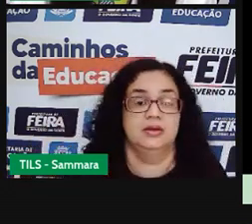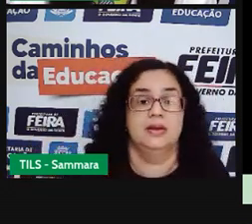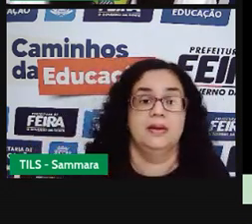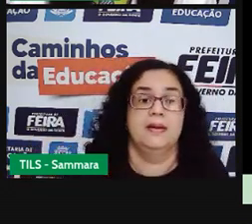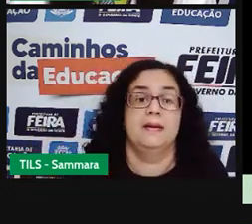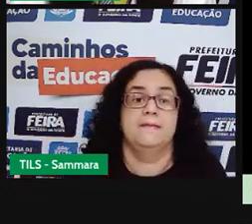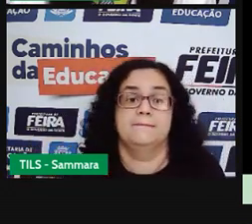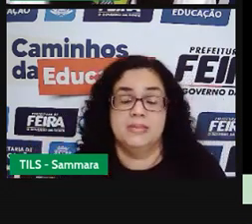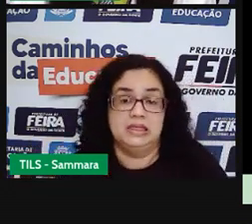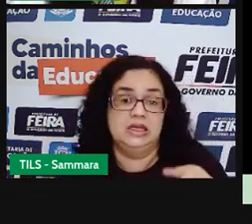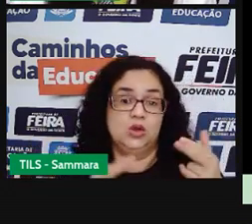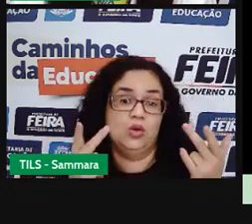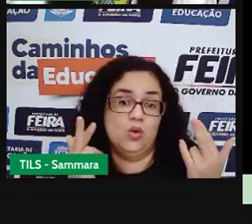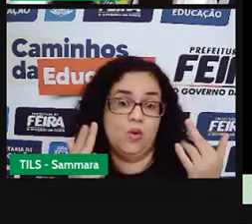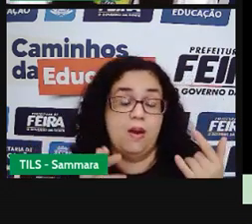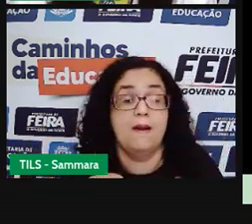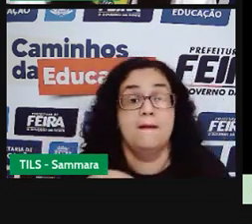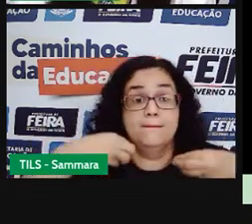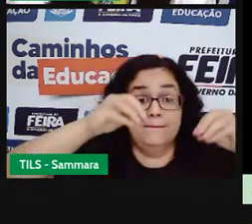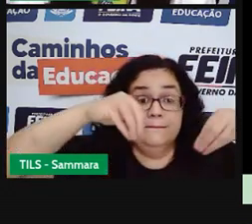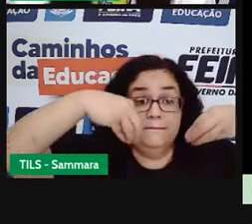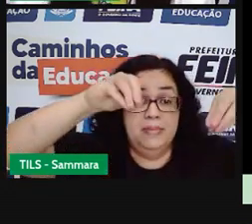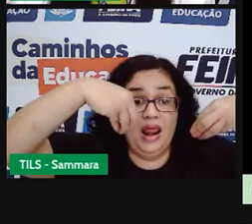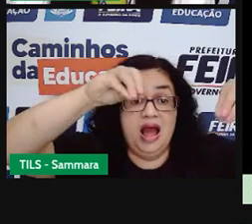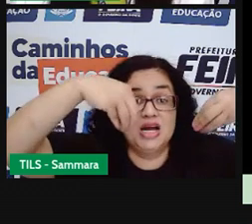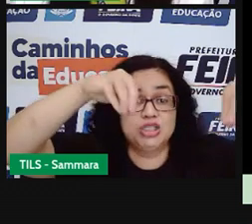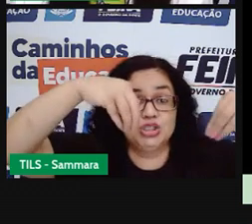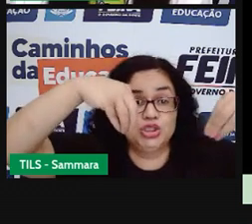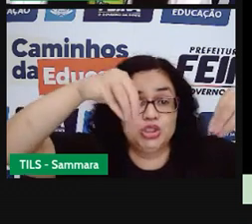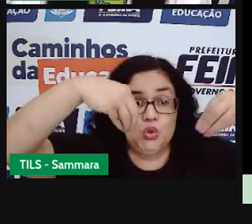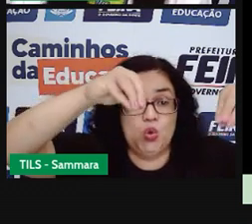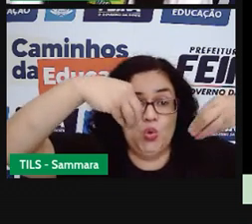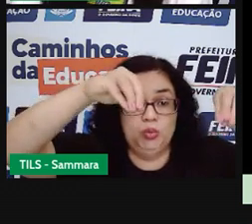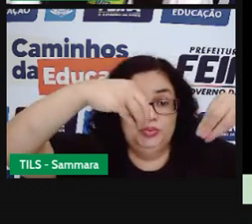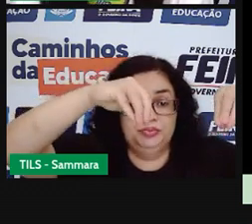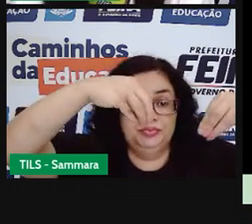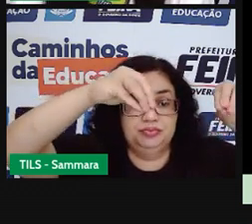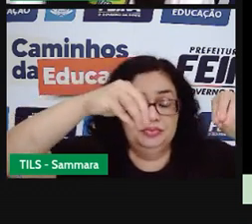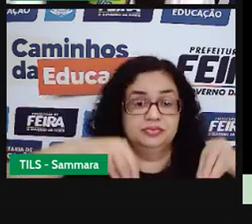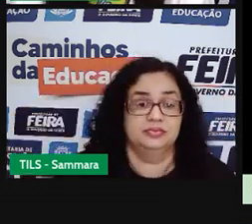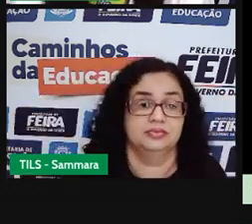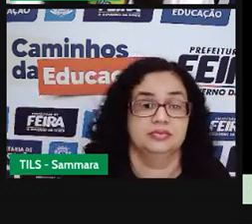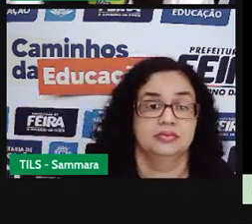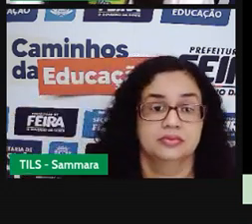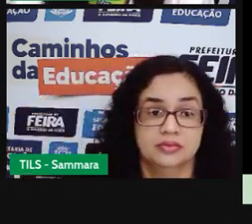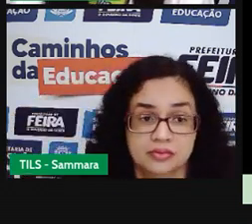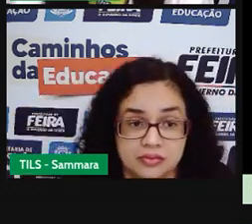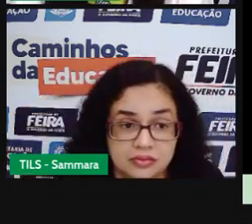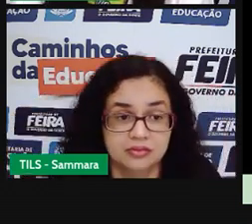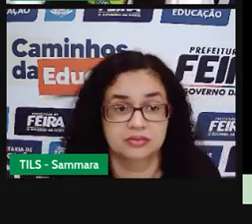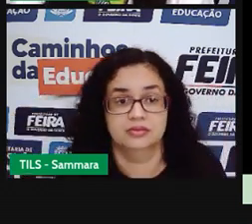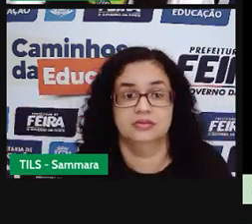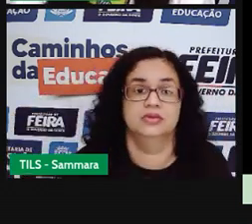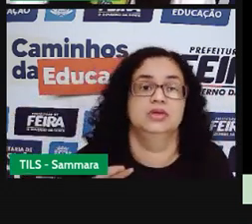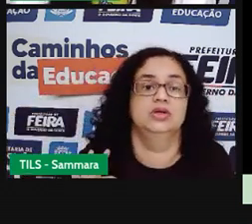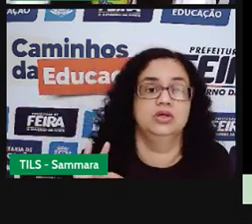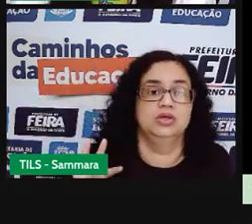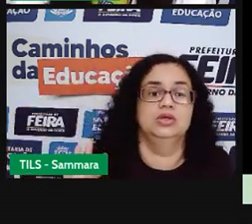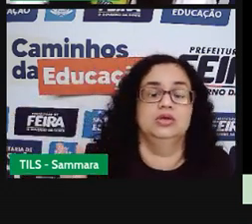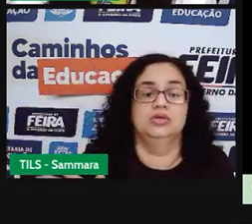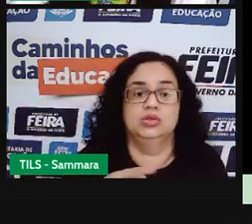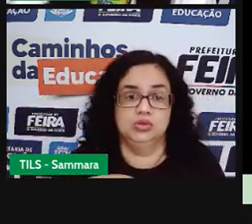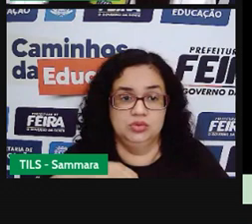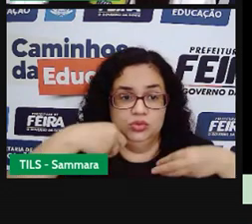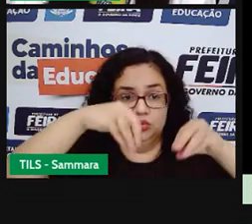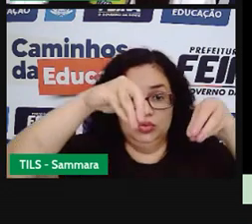que é o quê e o plástico e eles tem como aí Aqui todos são feitos de